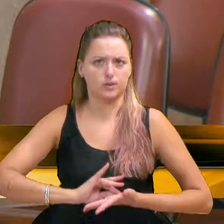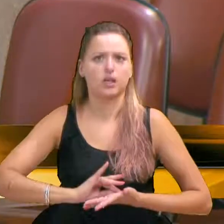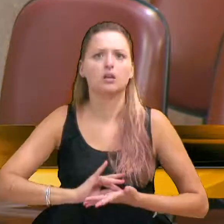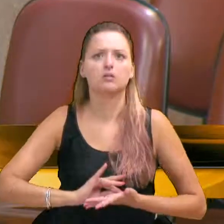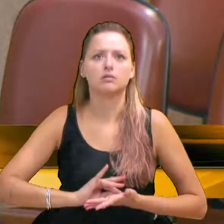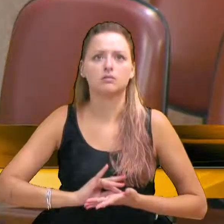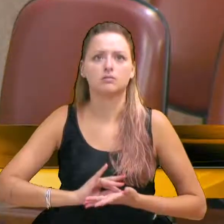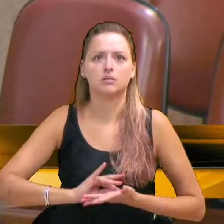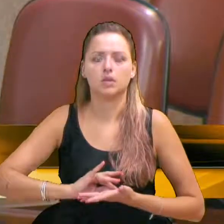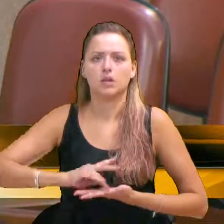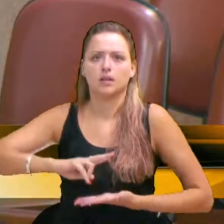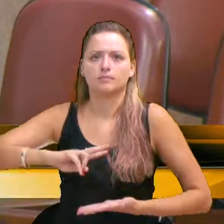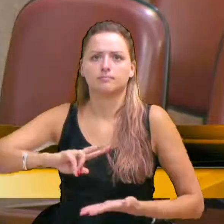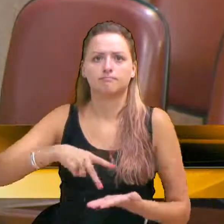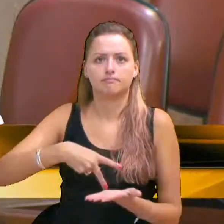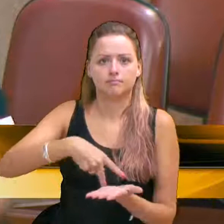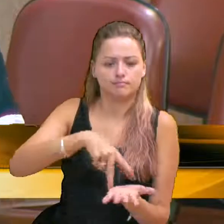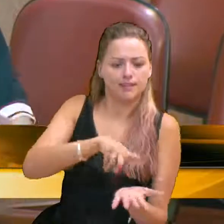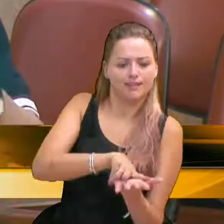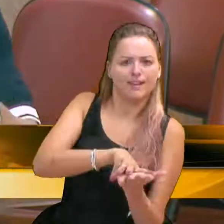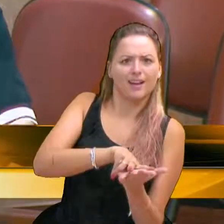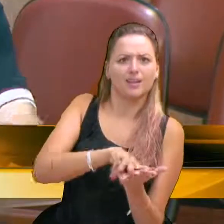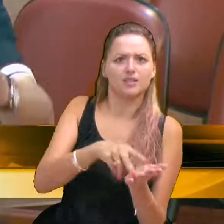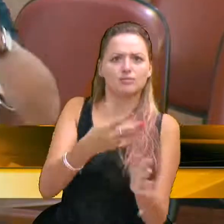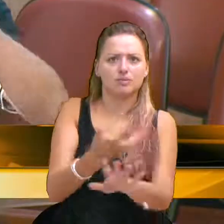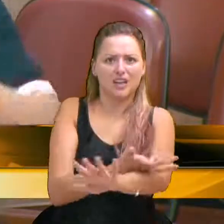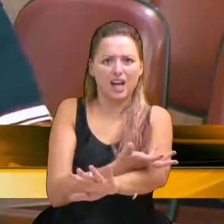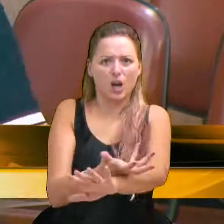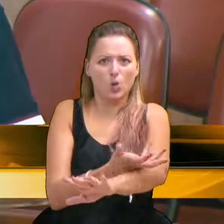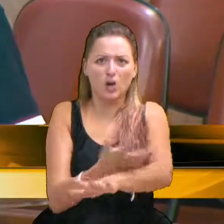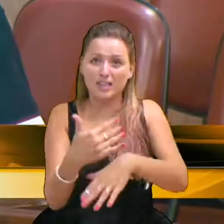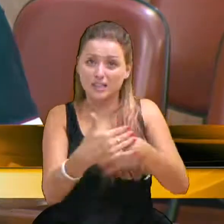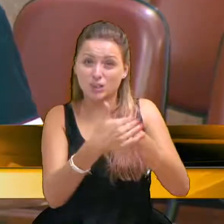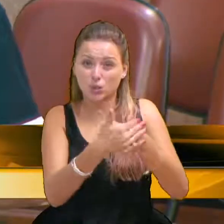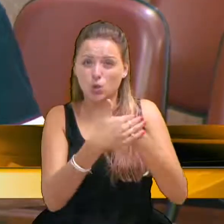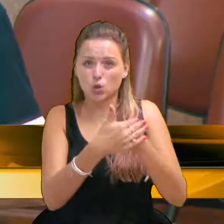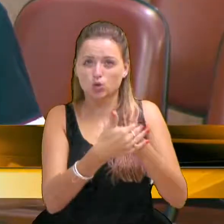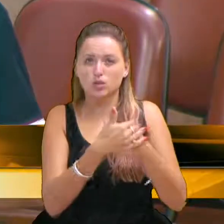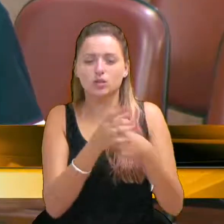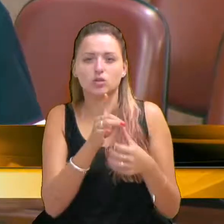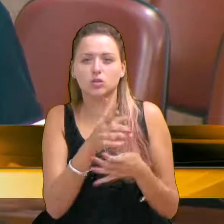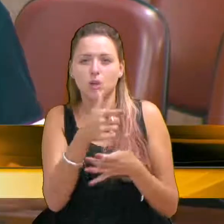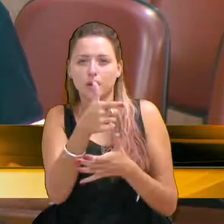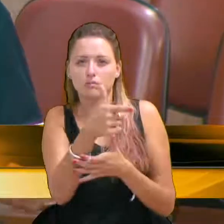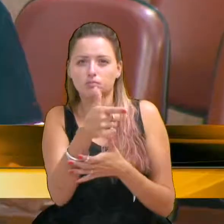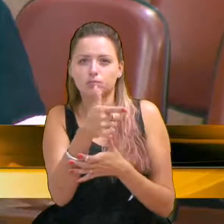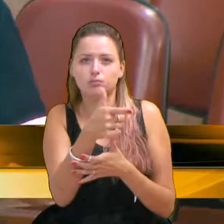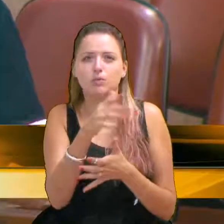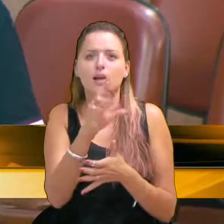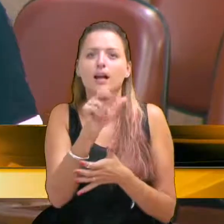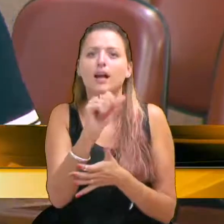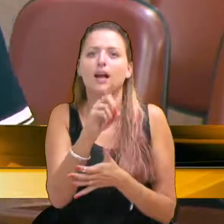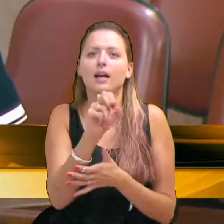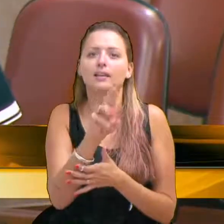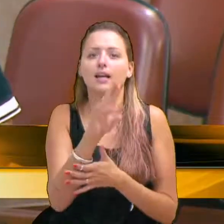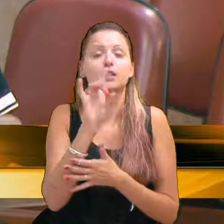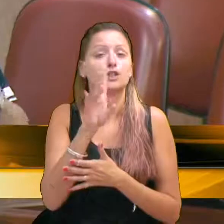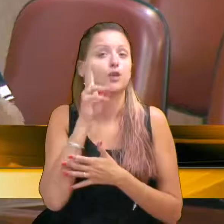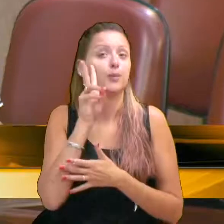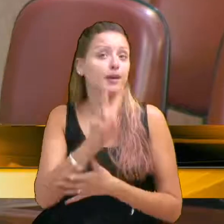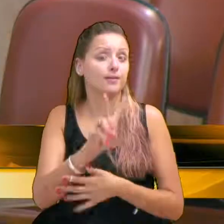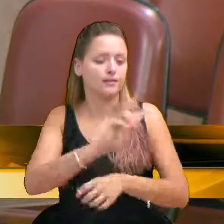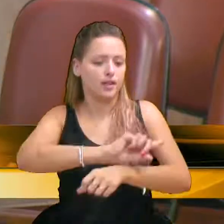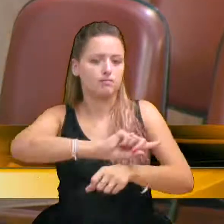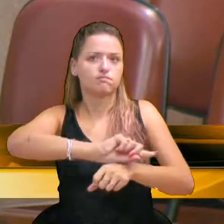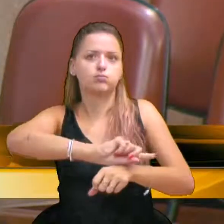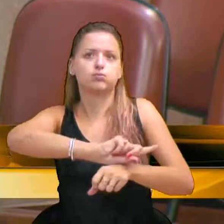vezes deitado no meio da macega para ficar numa reta ali com o radar para multar apenas o excesso de velocidade, quando